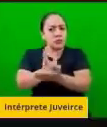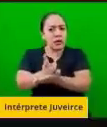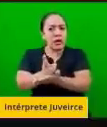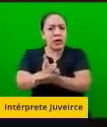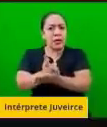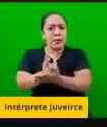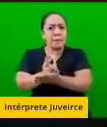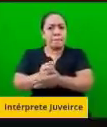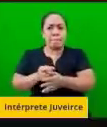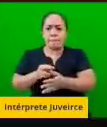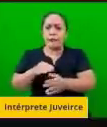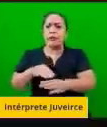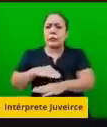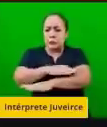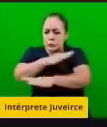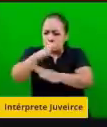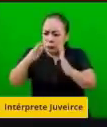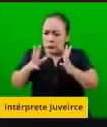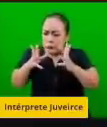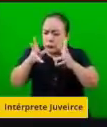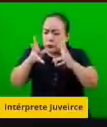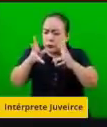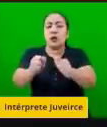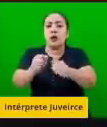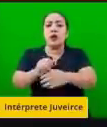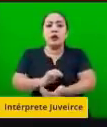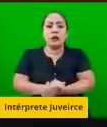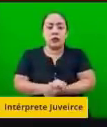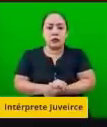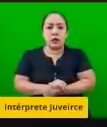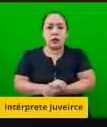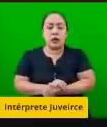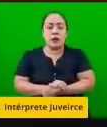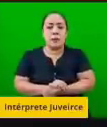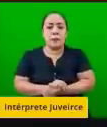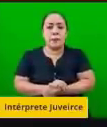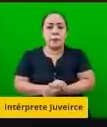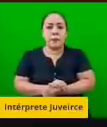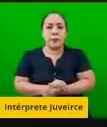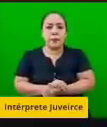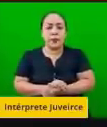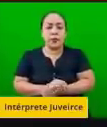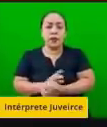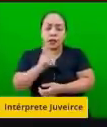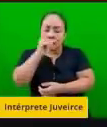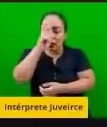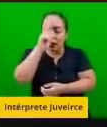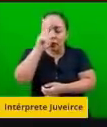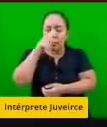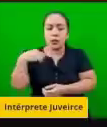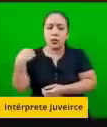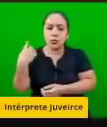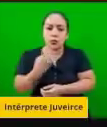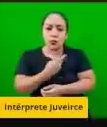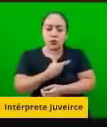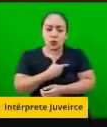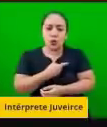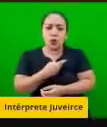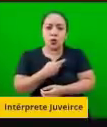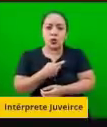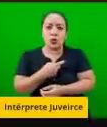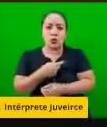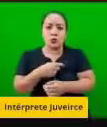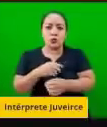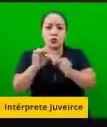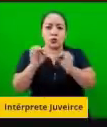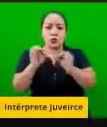totalmente, absolutamente. E lembrando que o nosso enunciado, ele